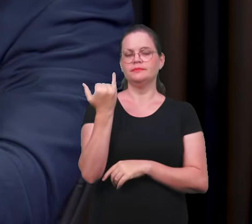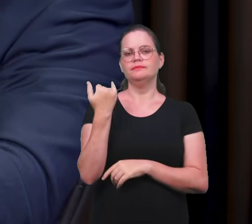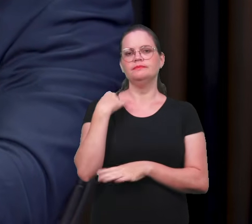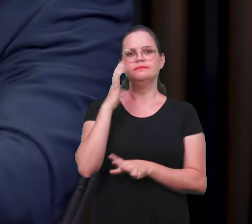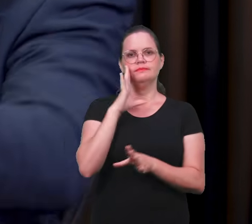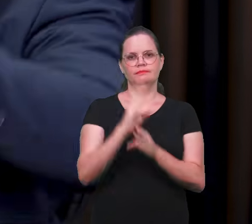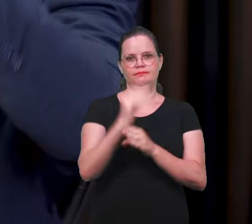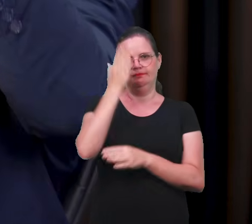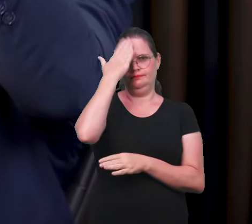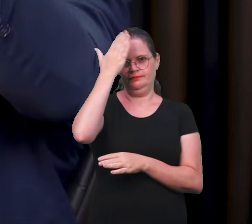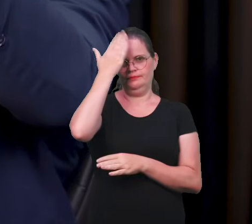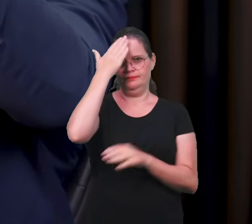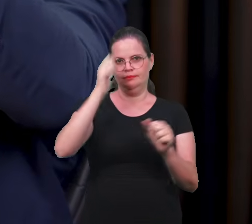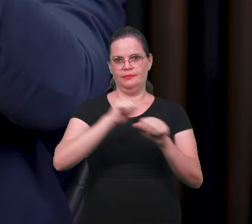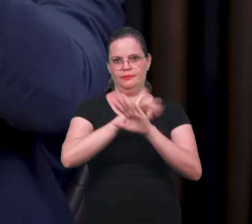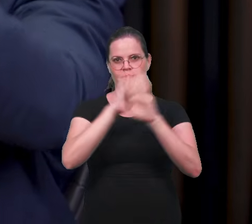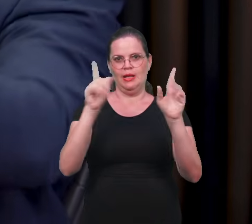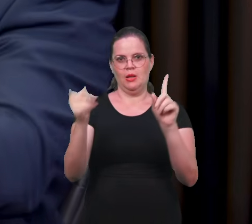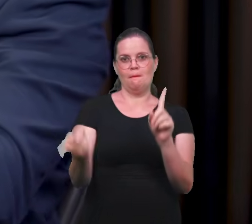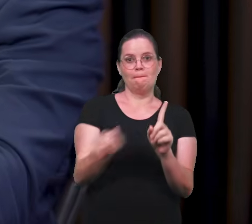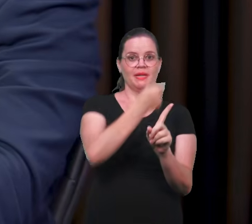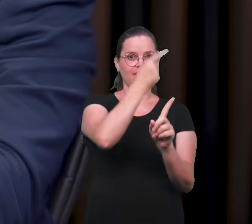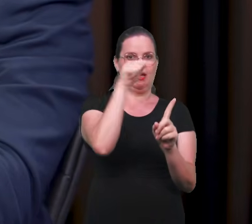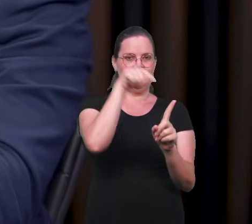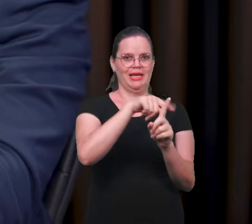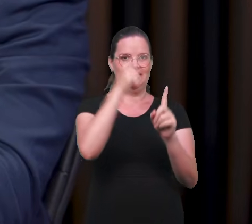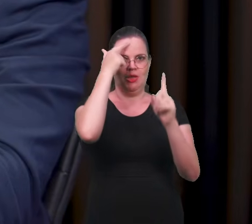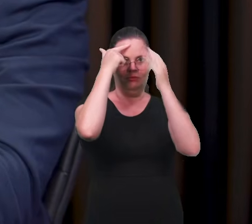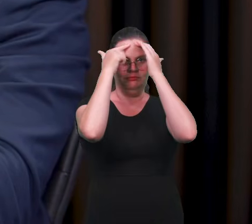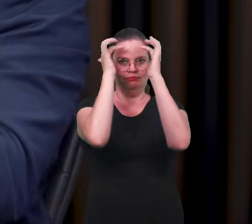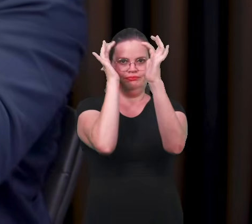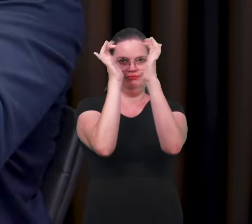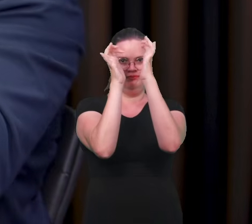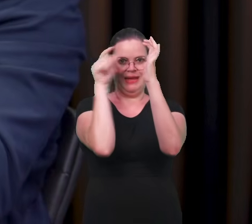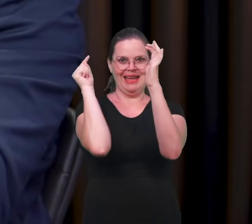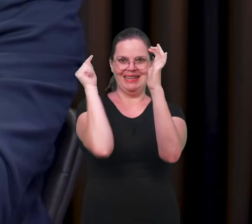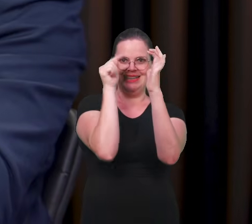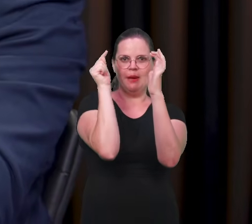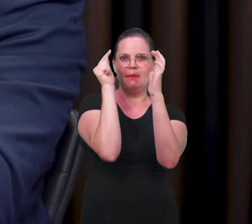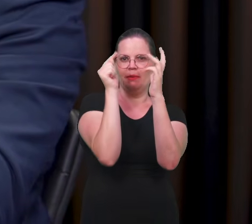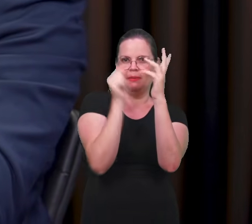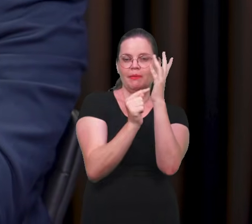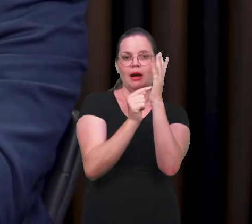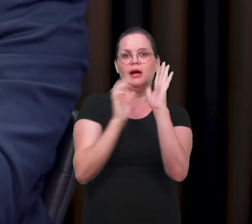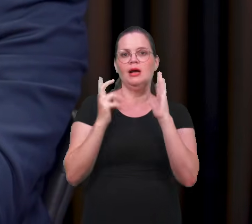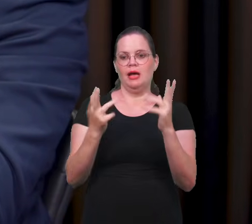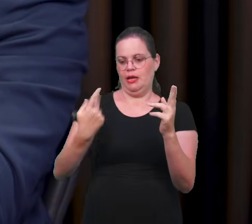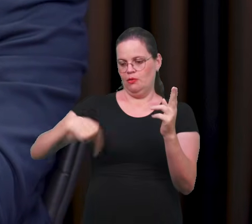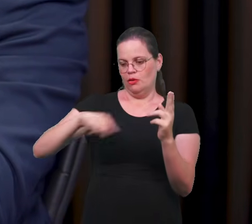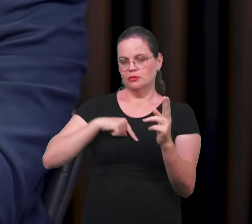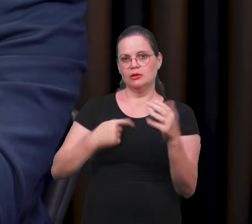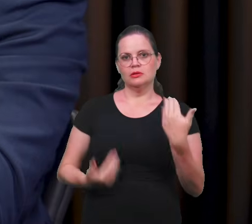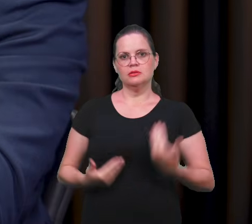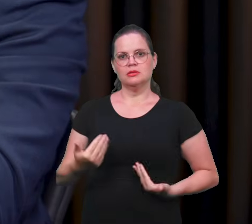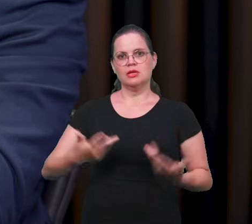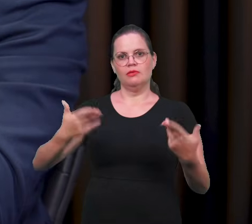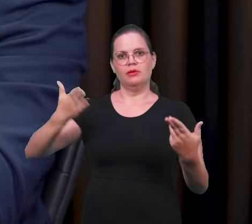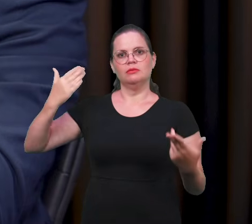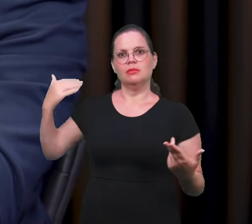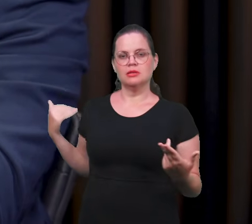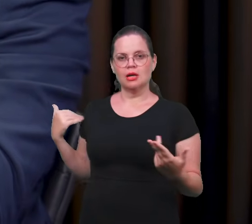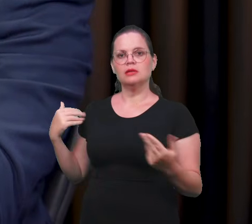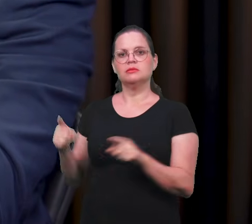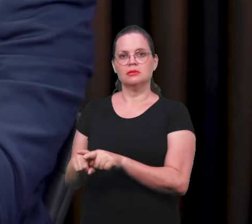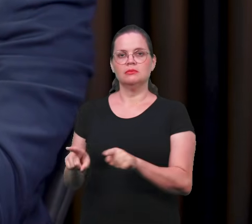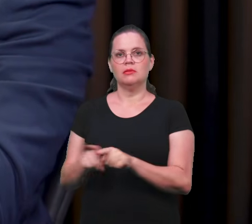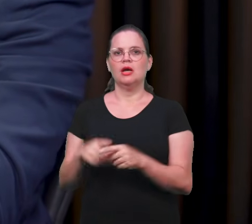condição primária. Eu estou voltando no primeiro ponto. Perfeito. É a posição dos servos de valor do passado.